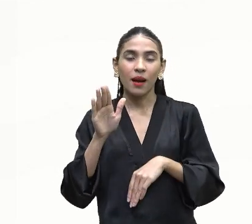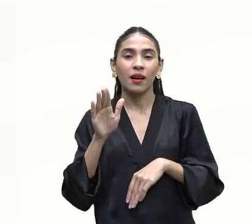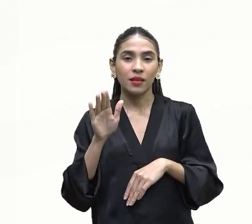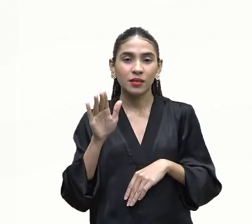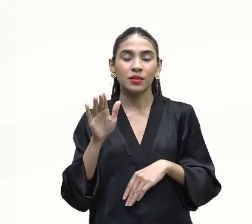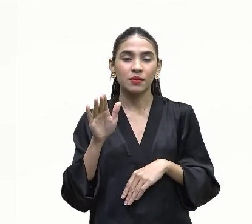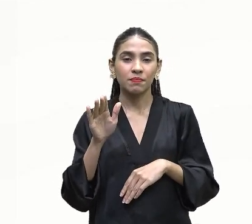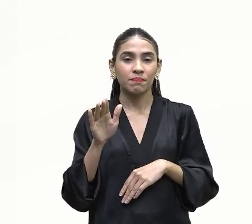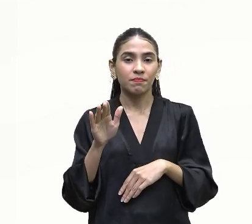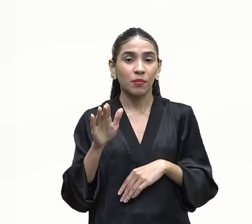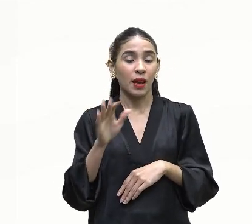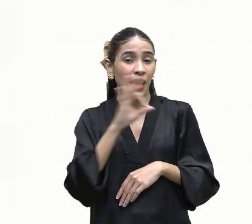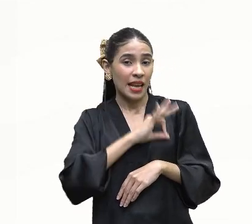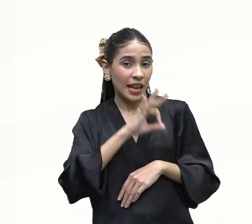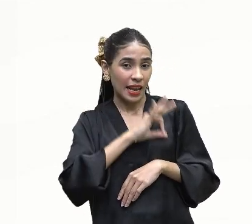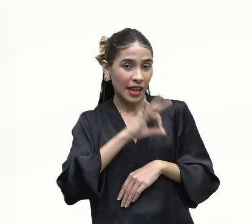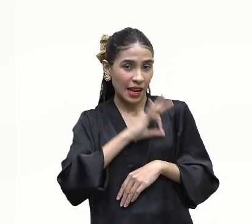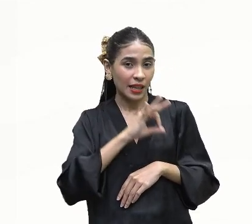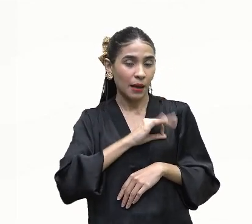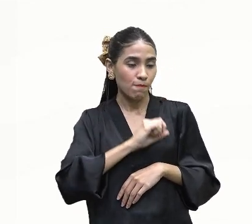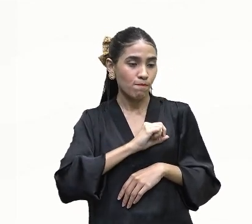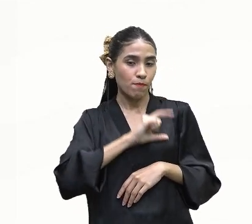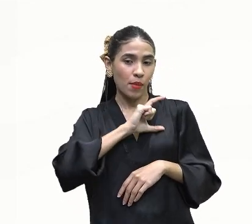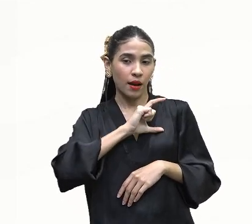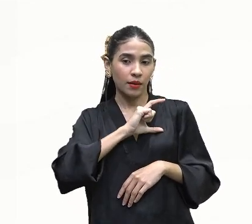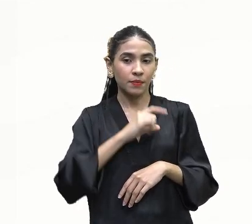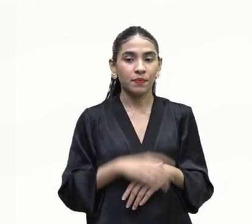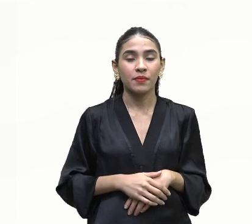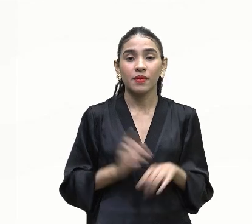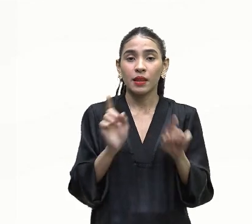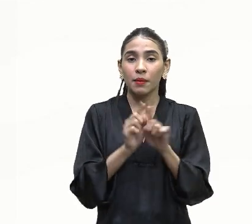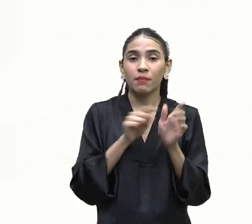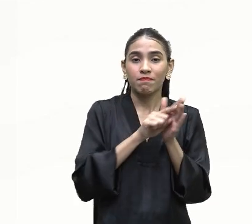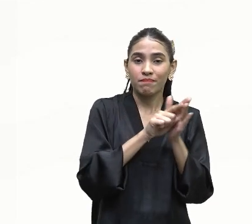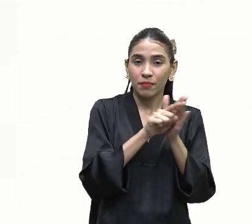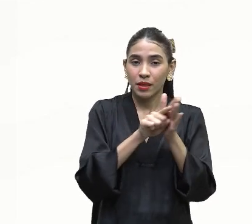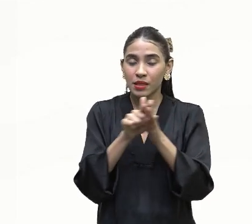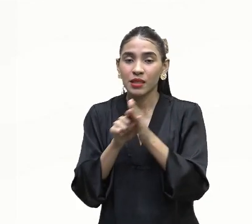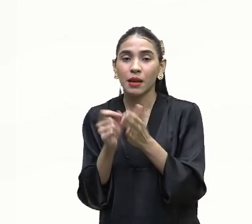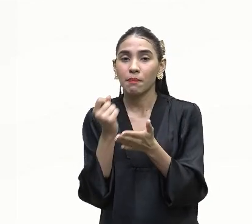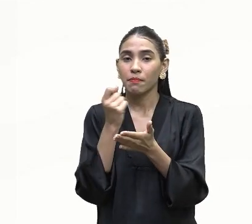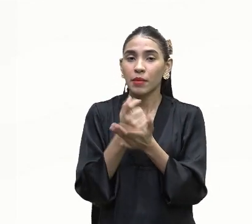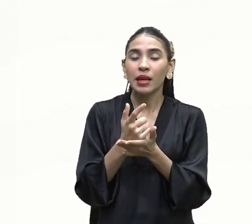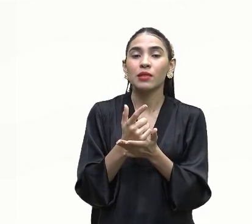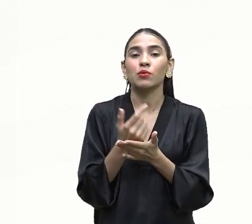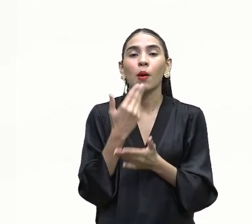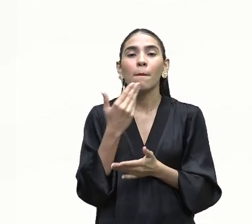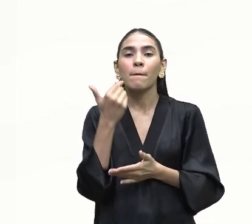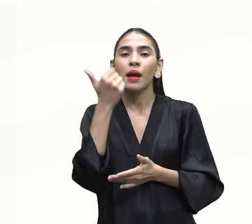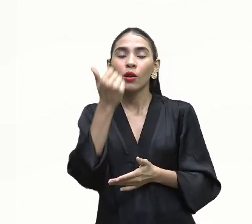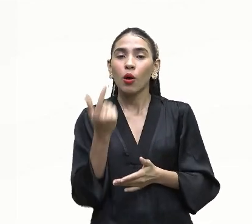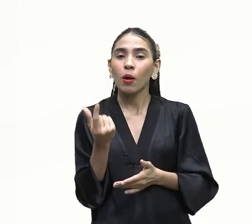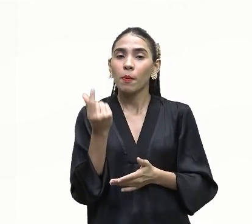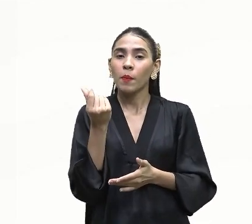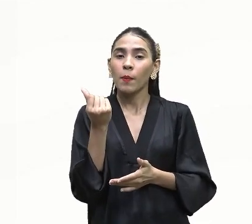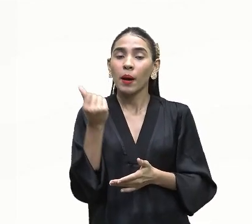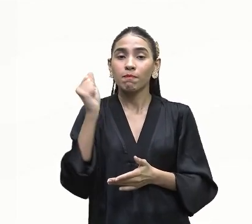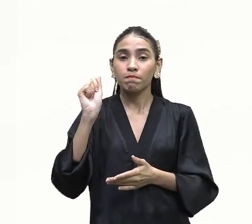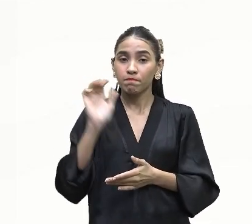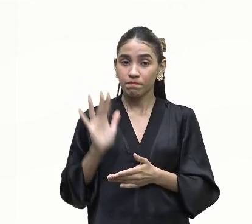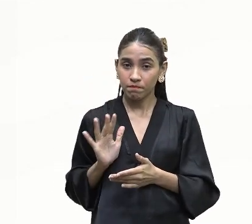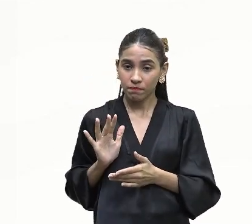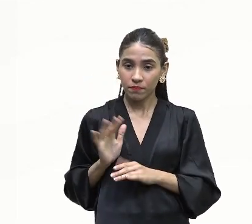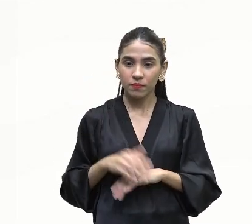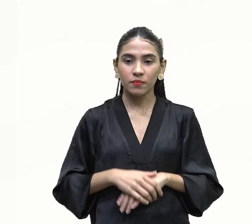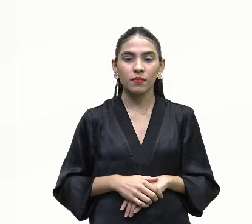nossa renda extra, pesquisar preços para comprar coisas mais baratas. E olha